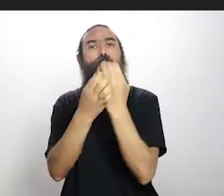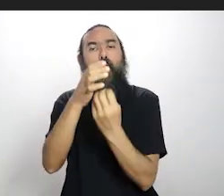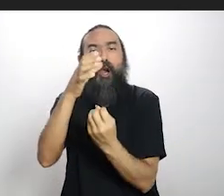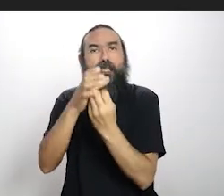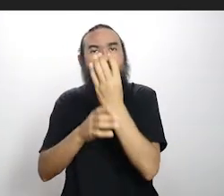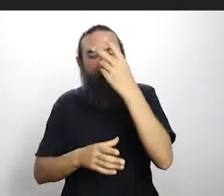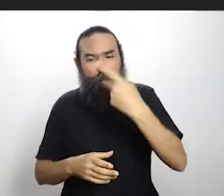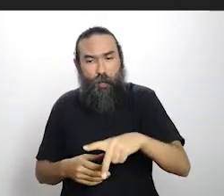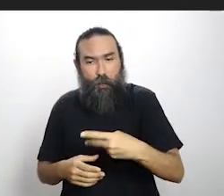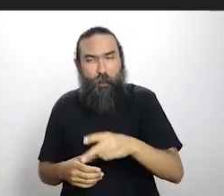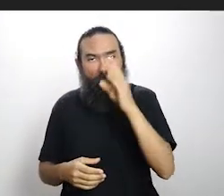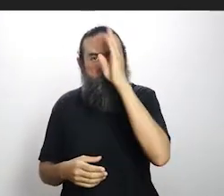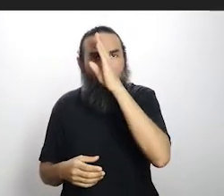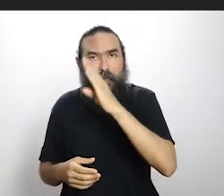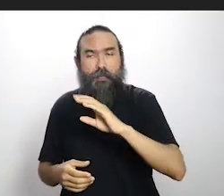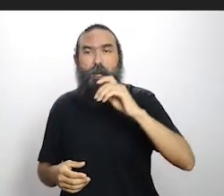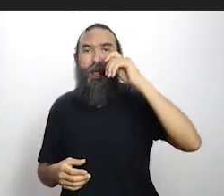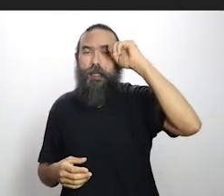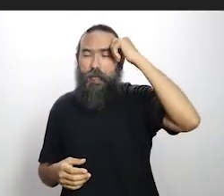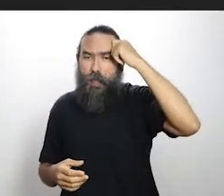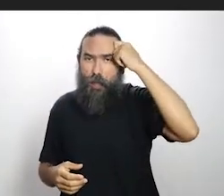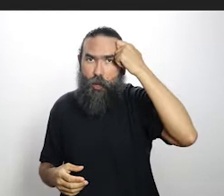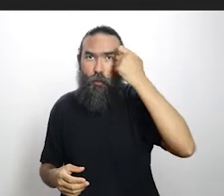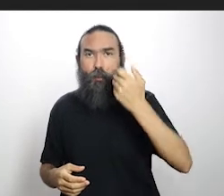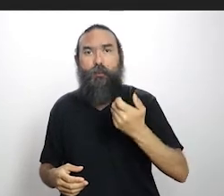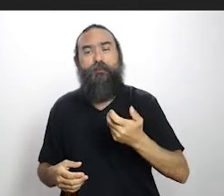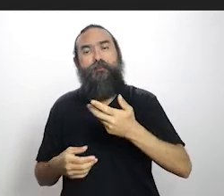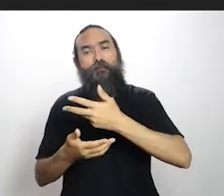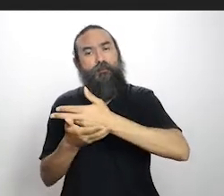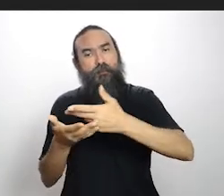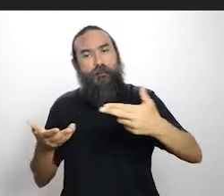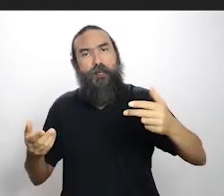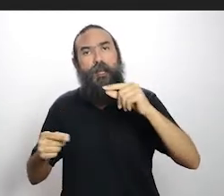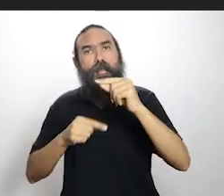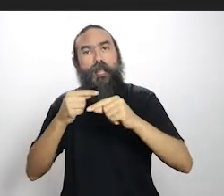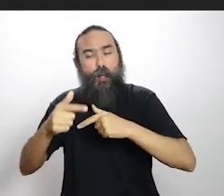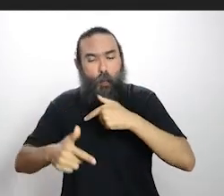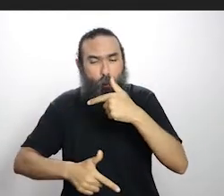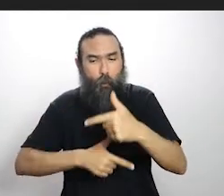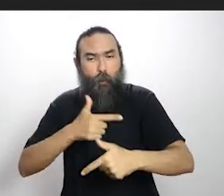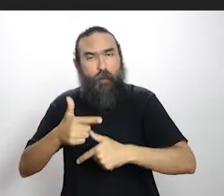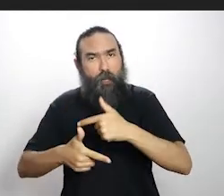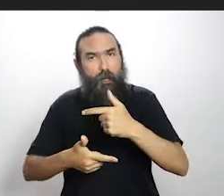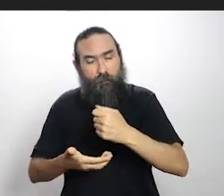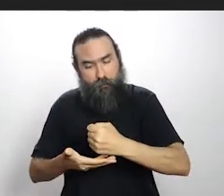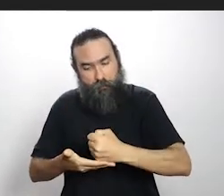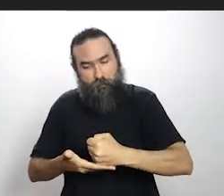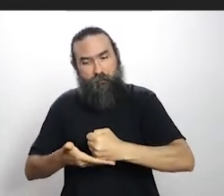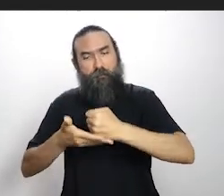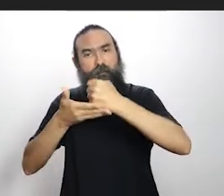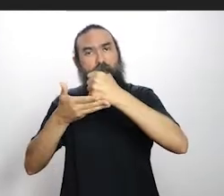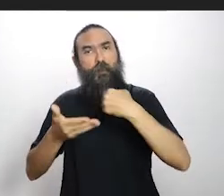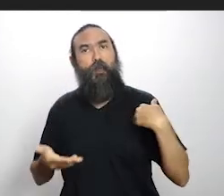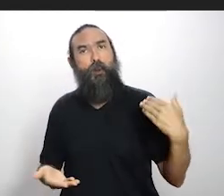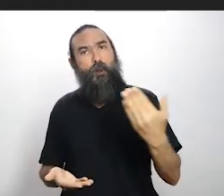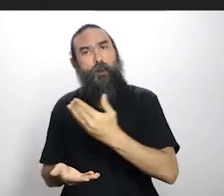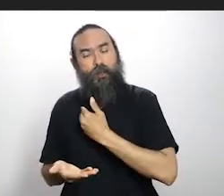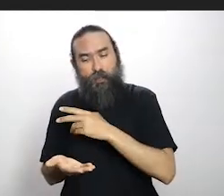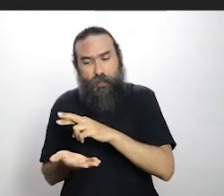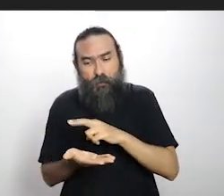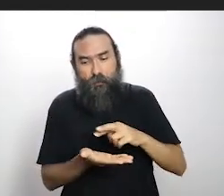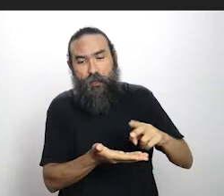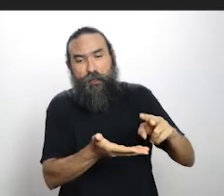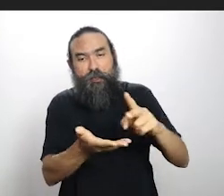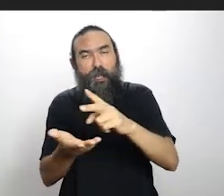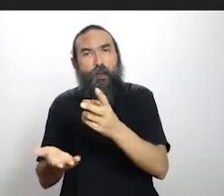não negros, sociedades que lutam pela promoção e pelo fortalecimento dessa nossa diversidade cultural